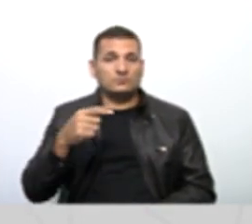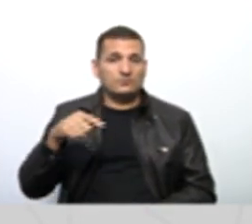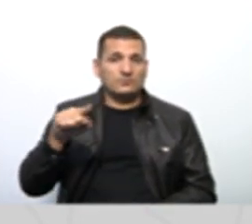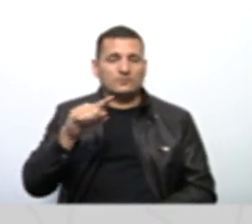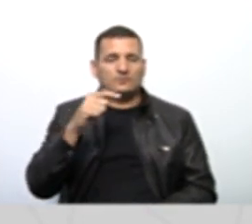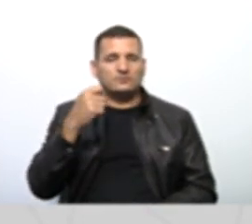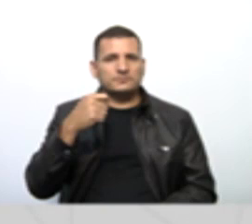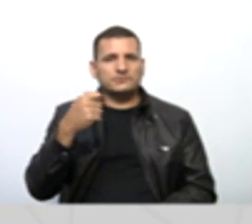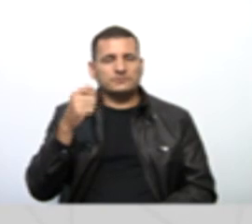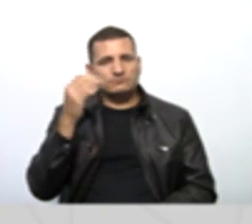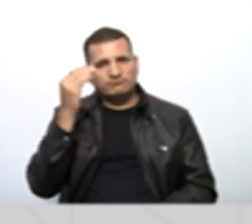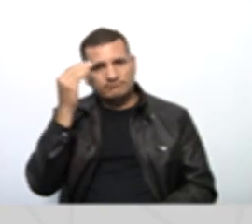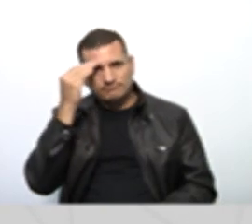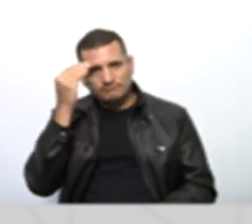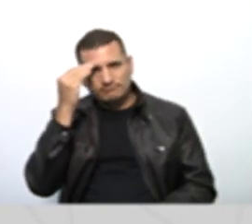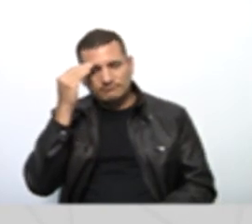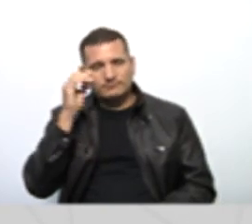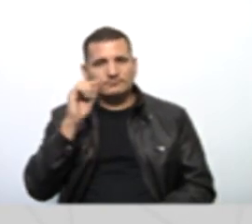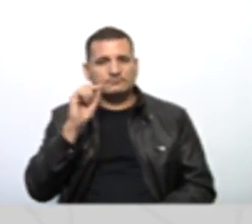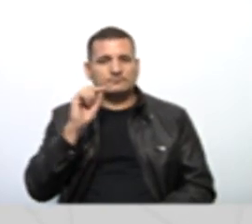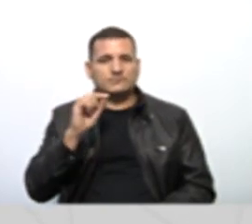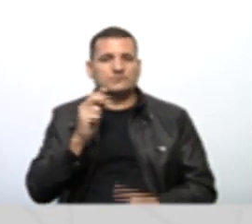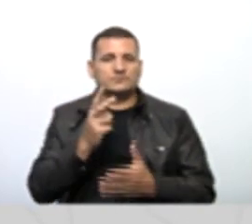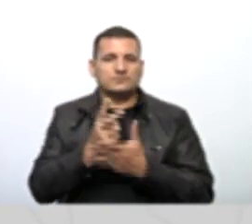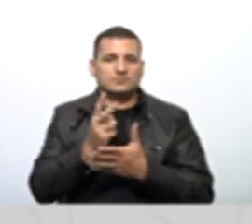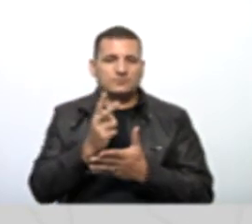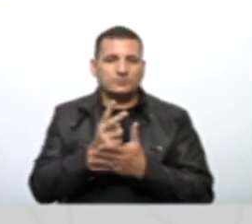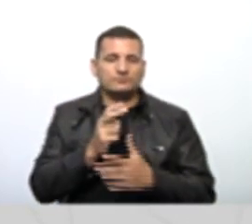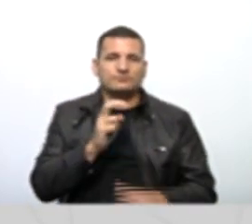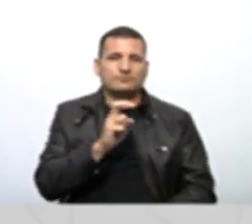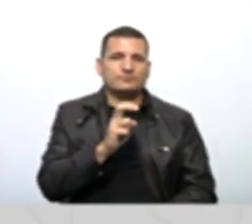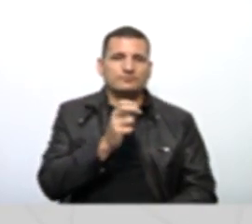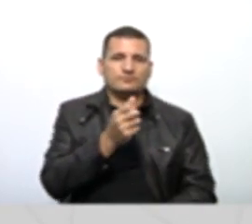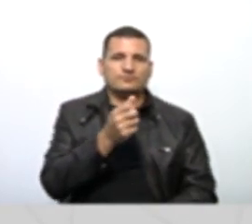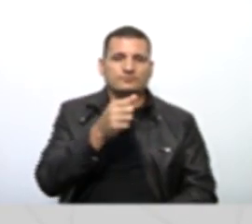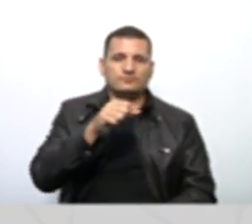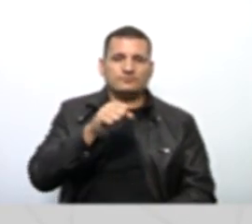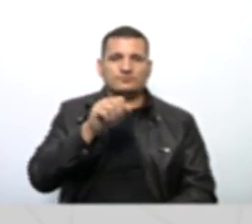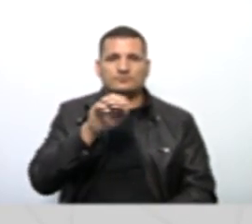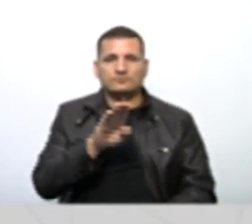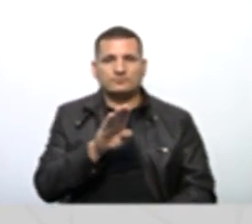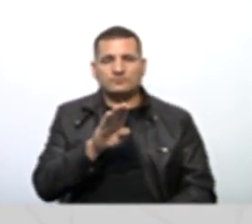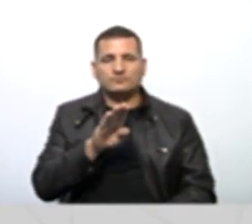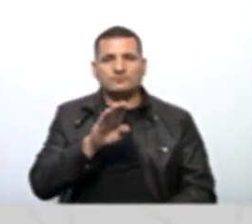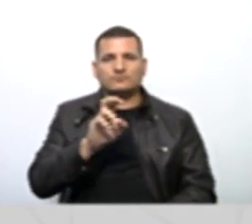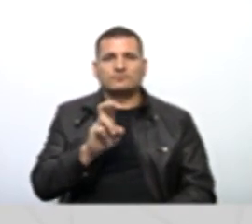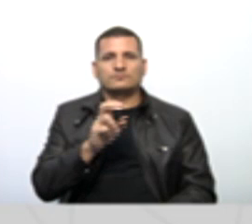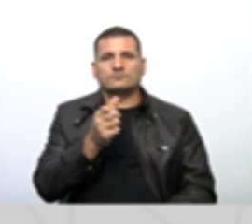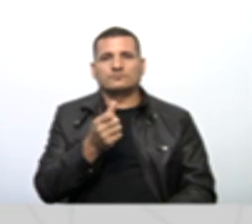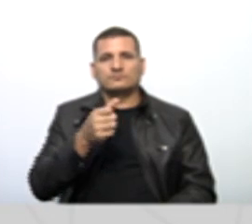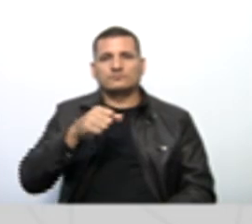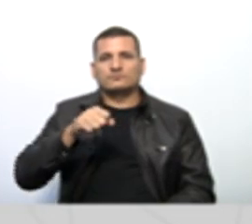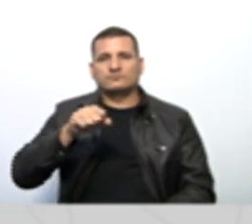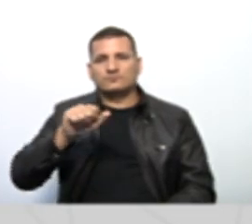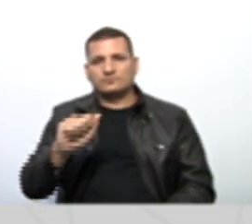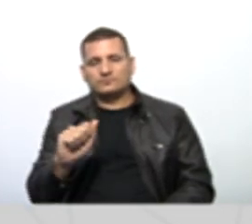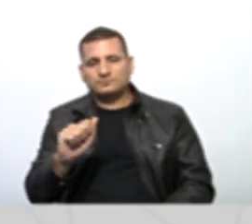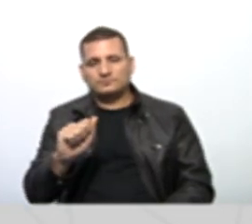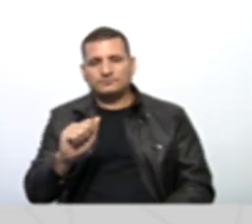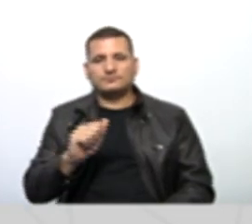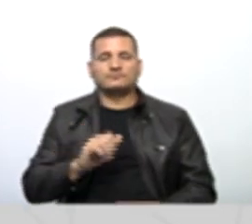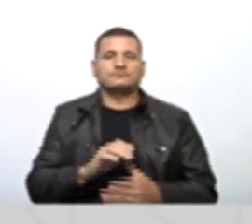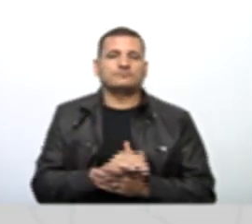sempre isso ok 56 8 bi e 568 a né se